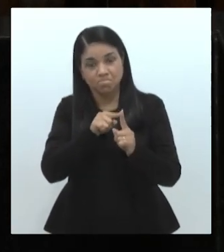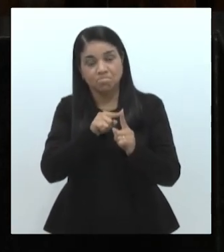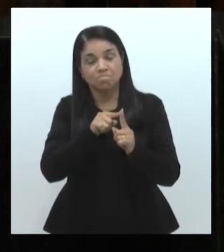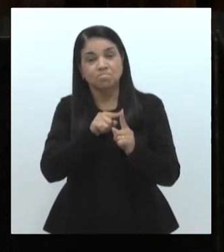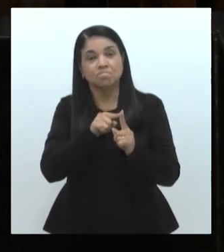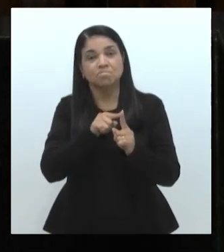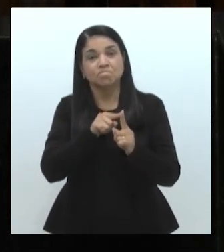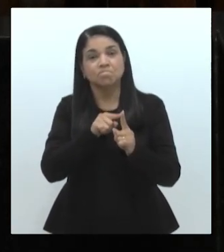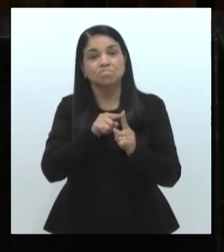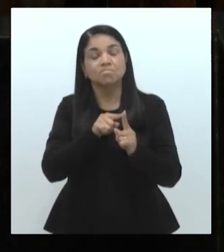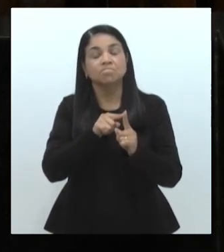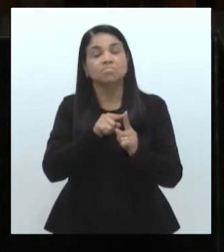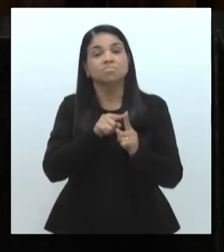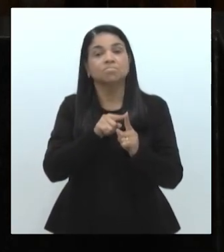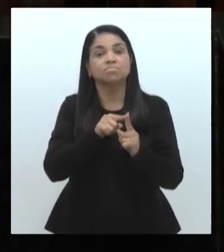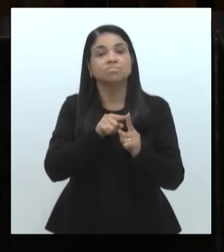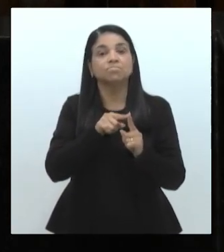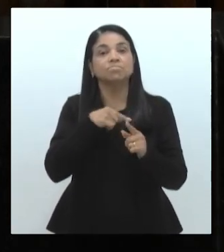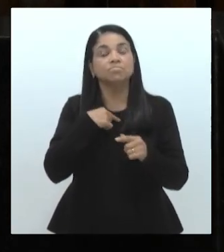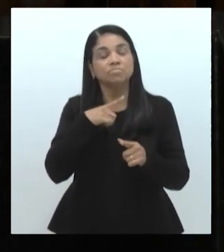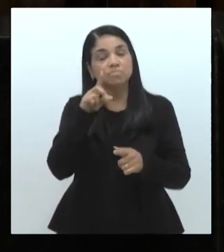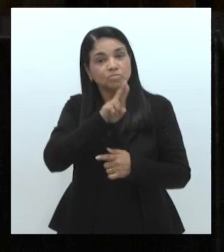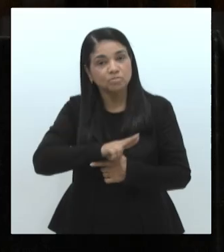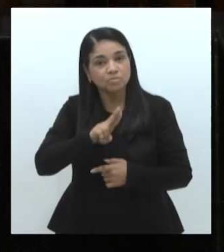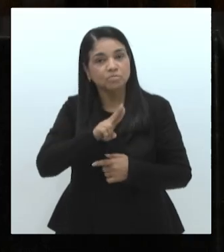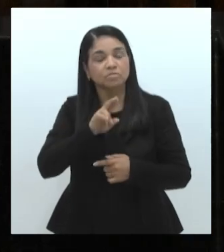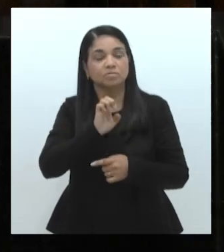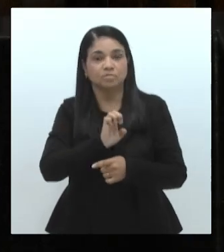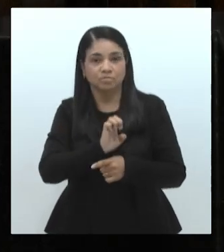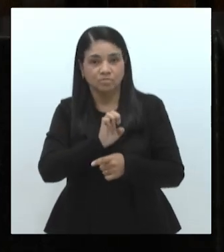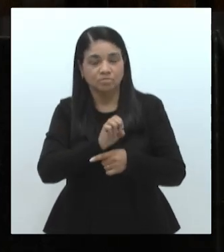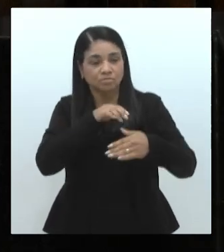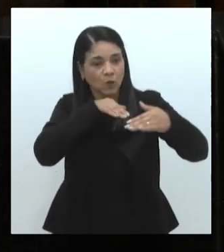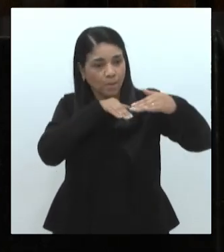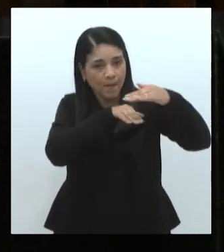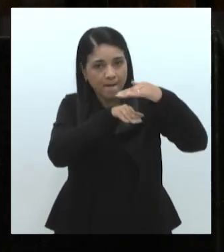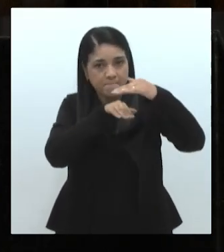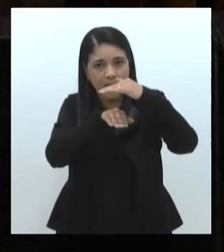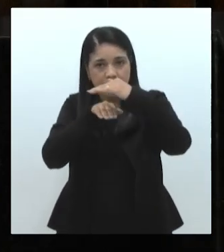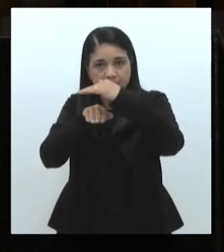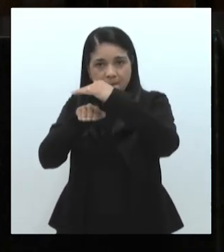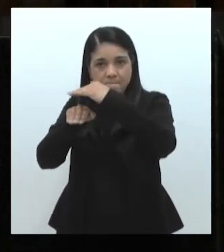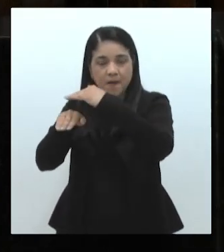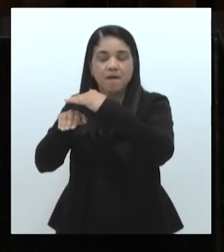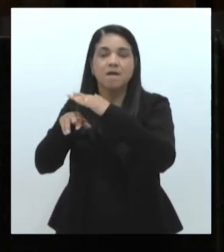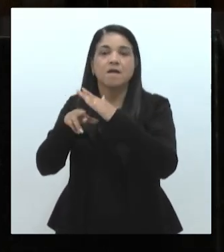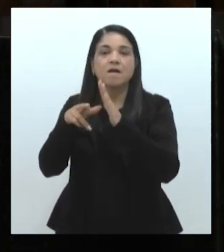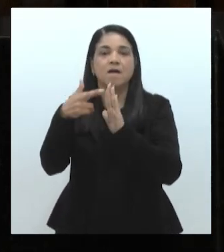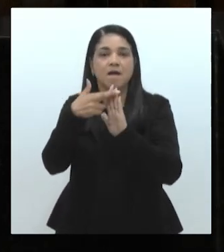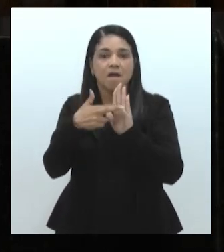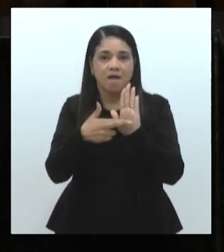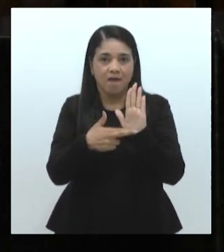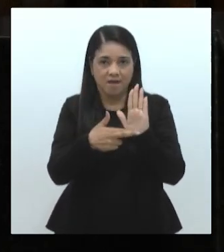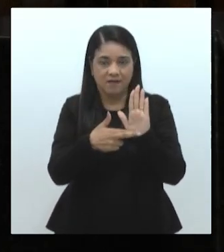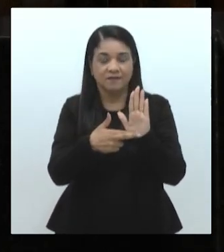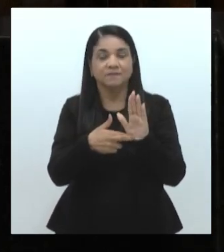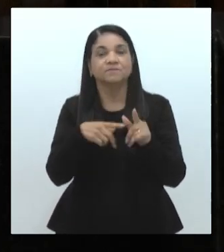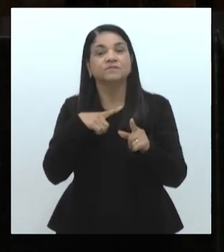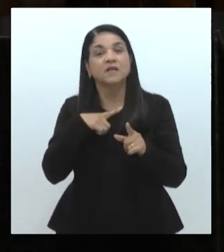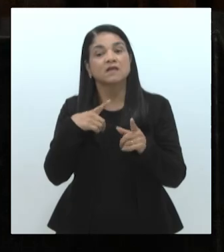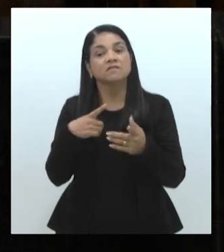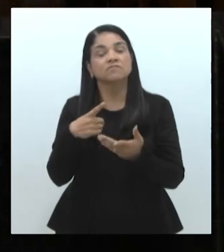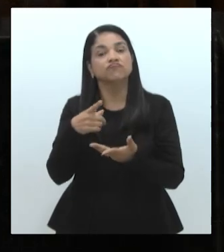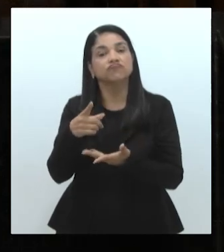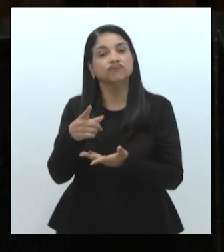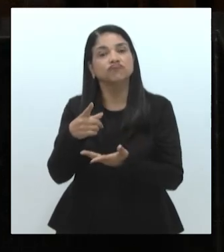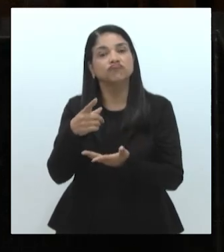instrumento estadual de formação de estoques reguladores aqui, né? A partir da aquisição